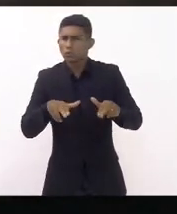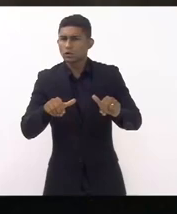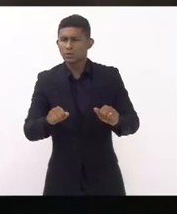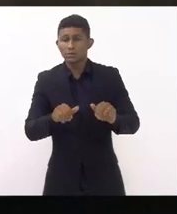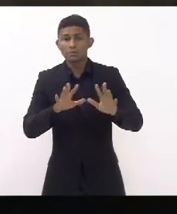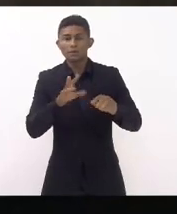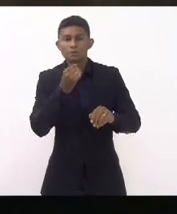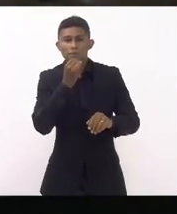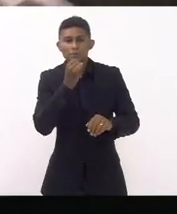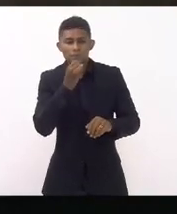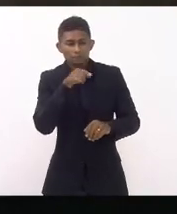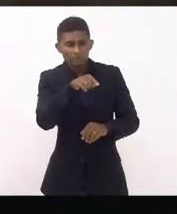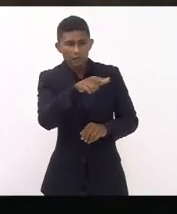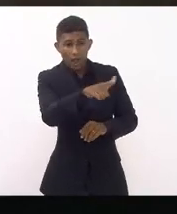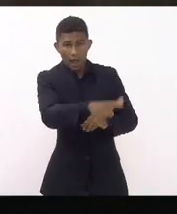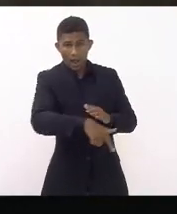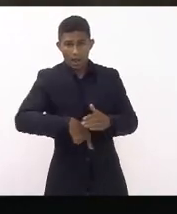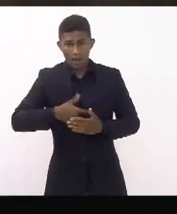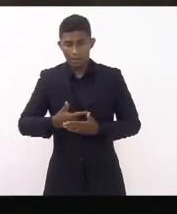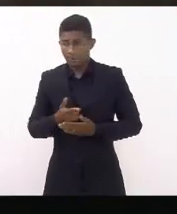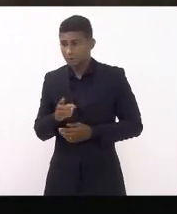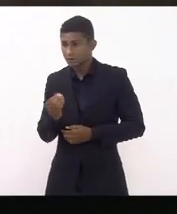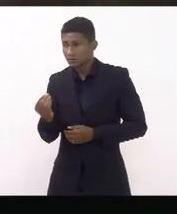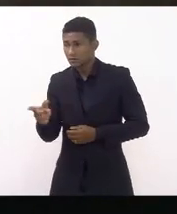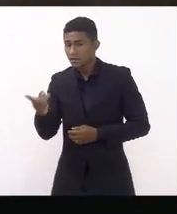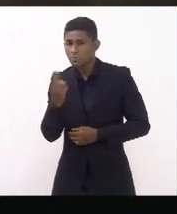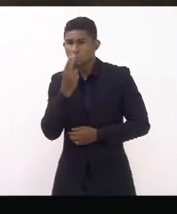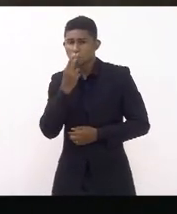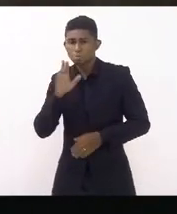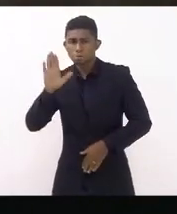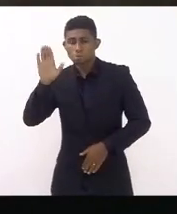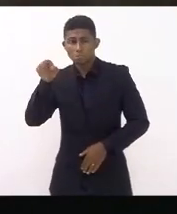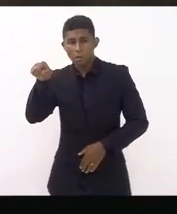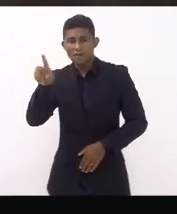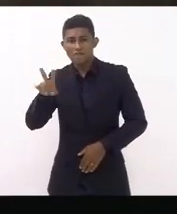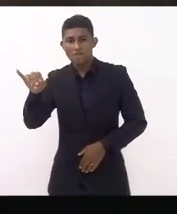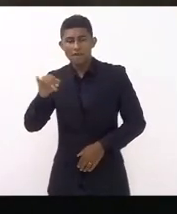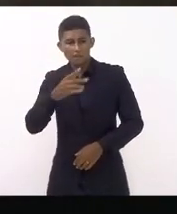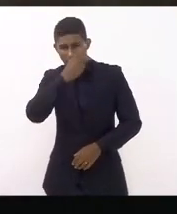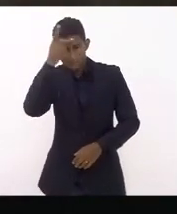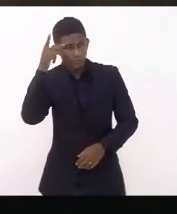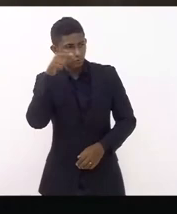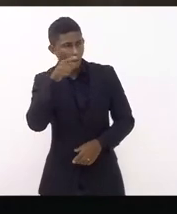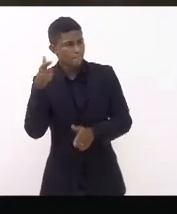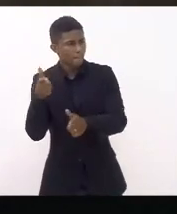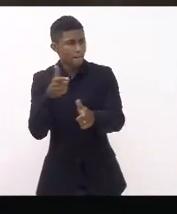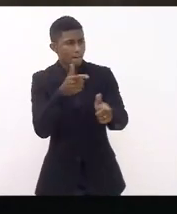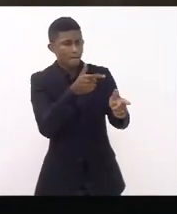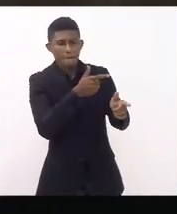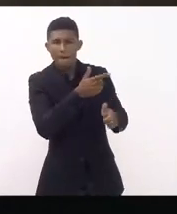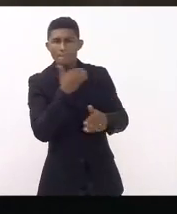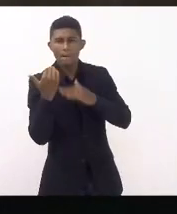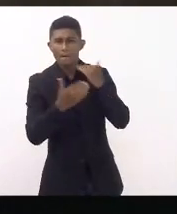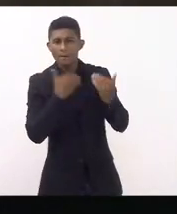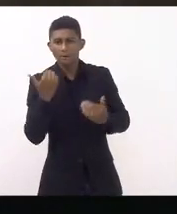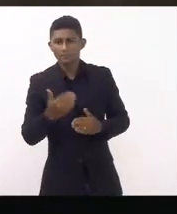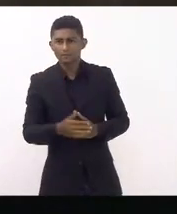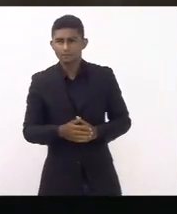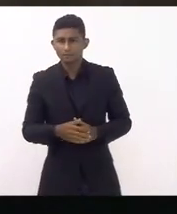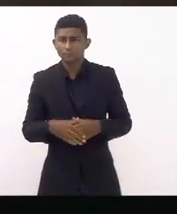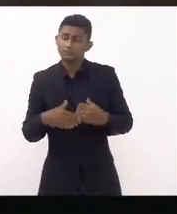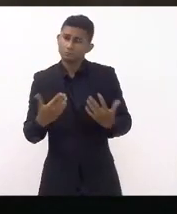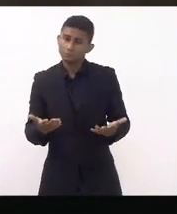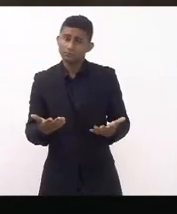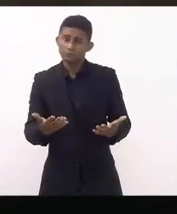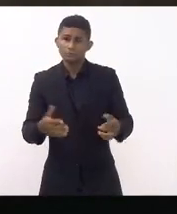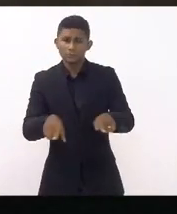vai matar pessoas inocentes. Ruim não é arma, não. Ruim é quem aporta. Então tem que pegar a Polícia Civil, a PM, a SEAP e botar na educação